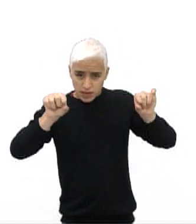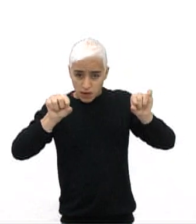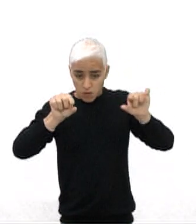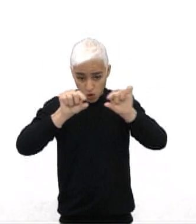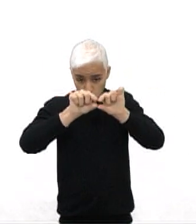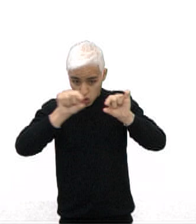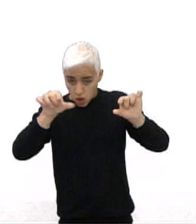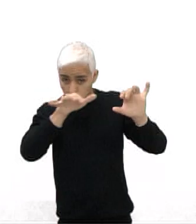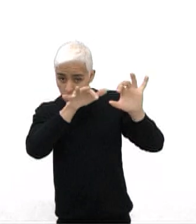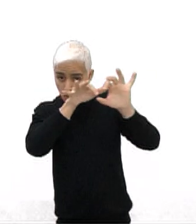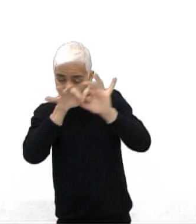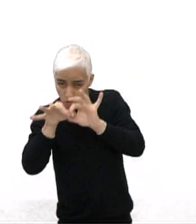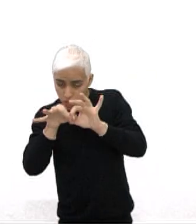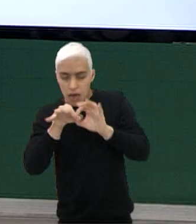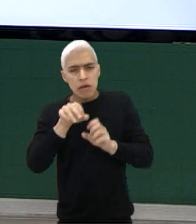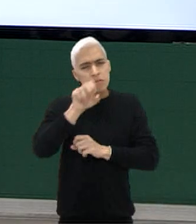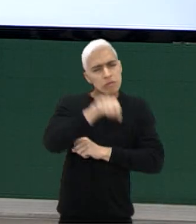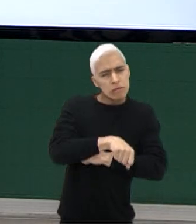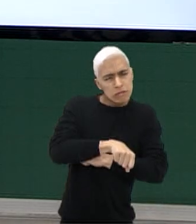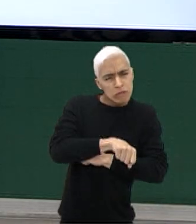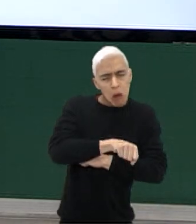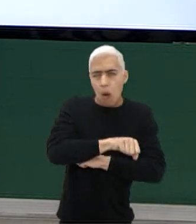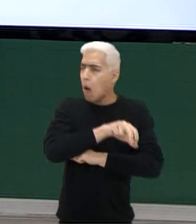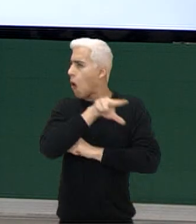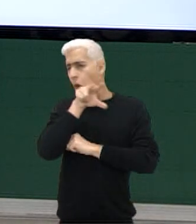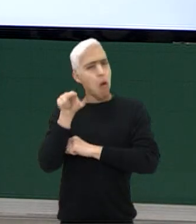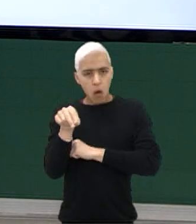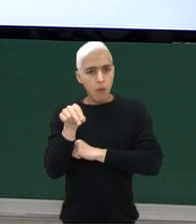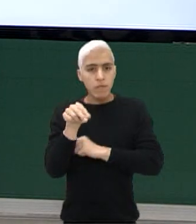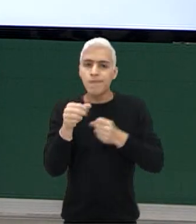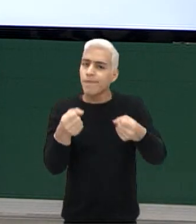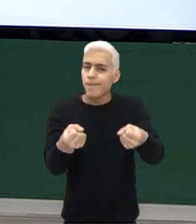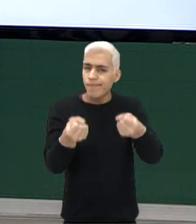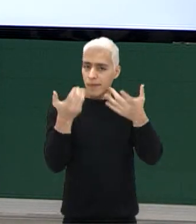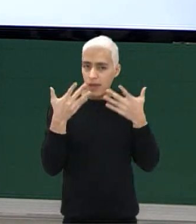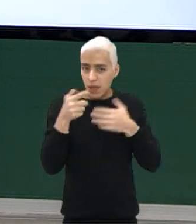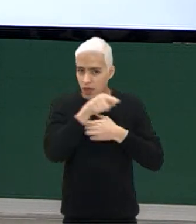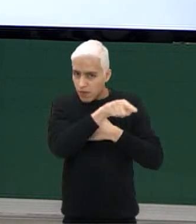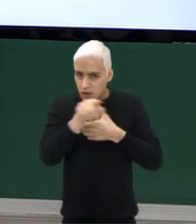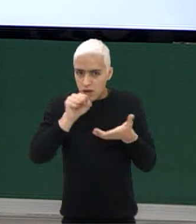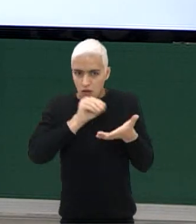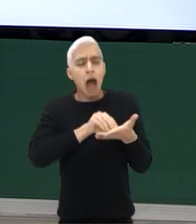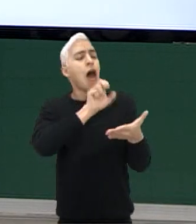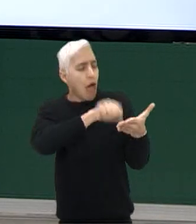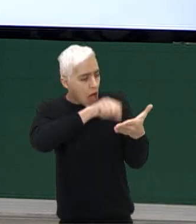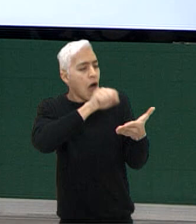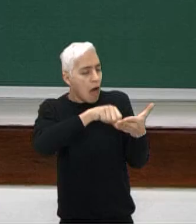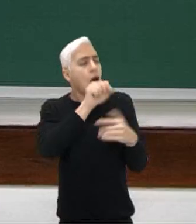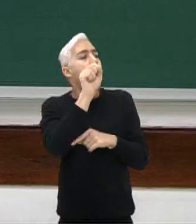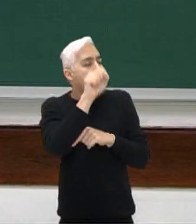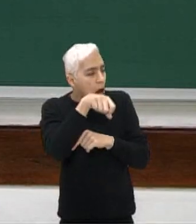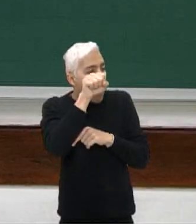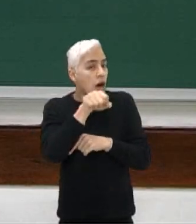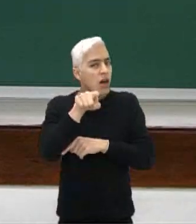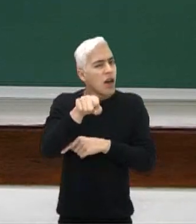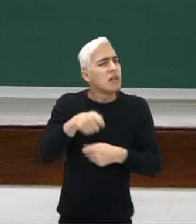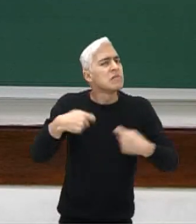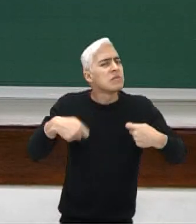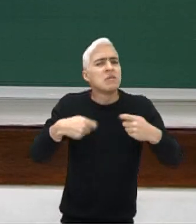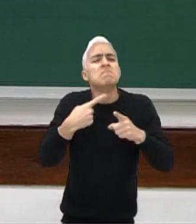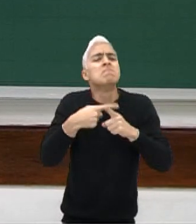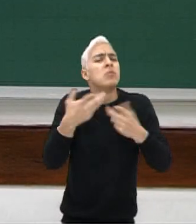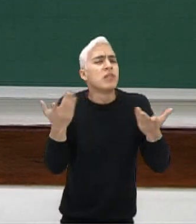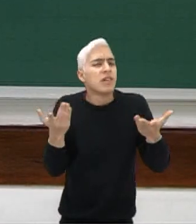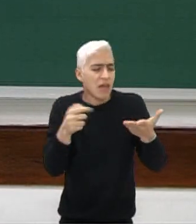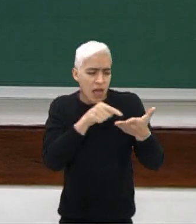sim ou não e vai me explicar. Se você responder que sim, você vai ter que dizer por que